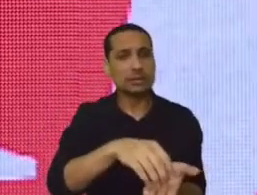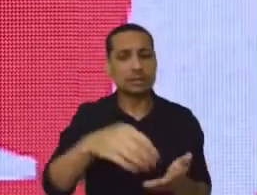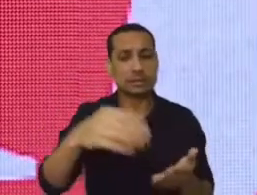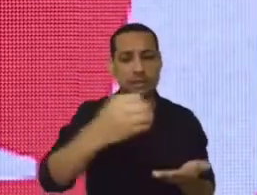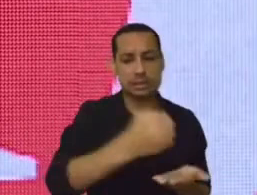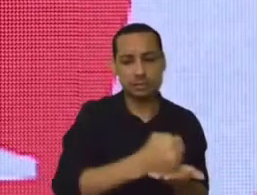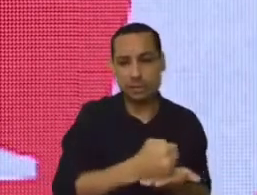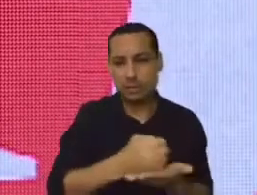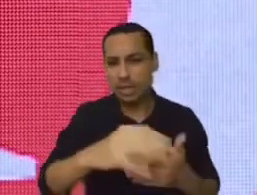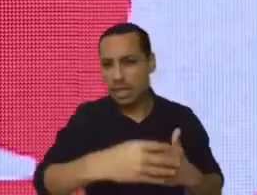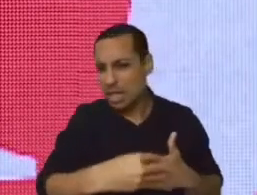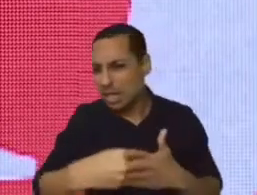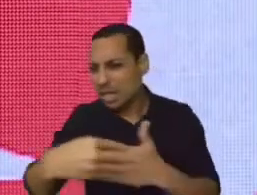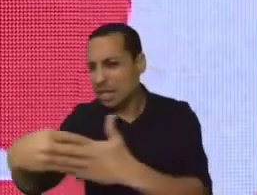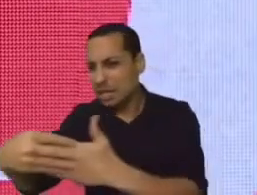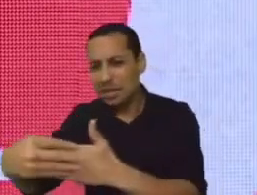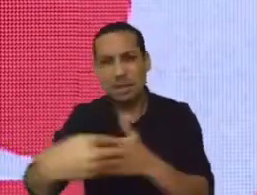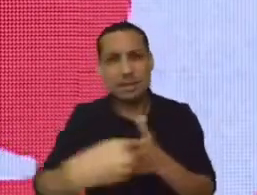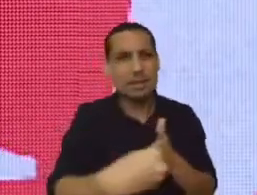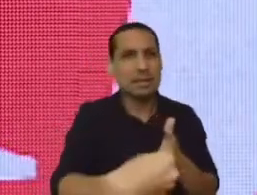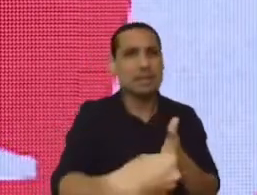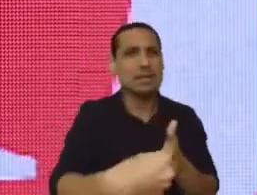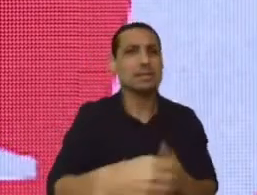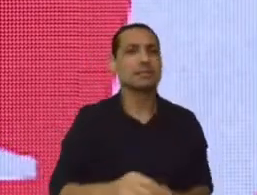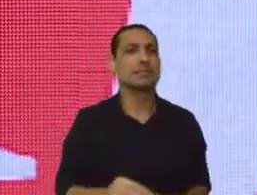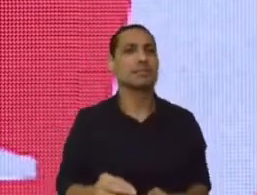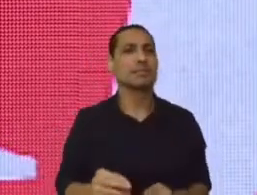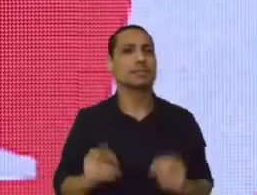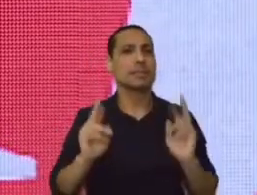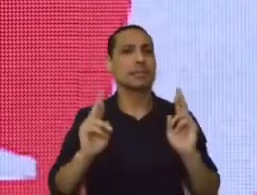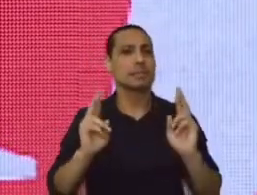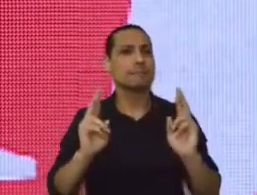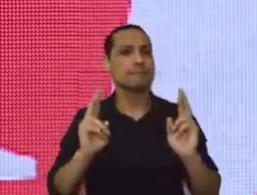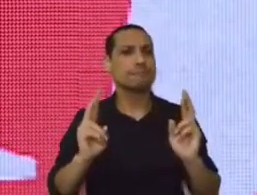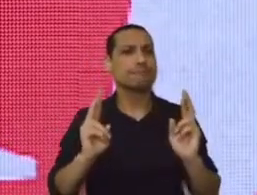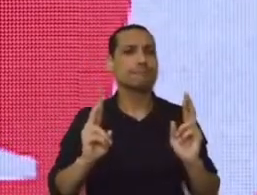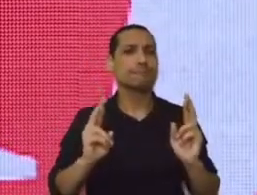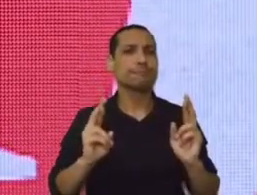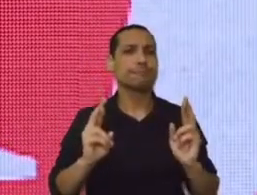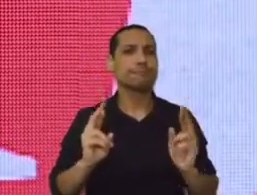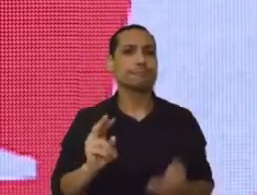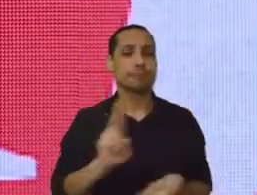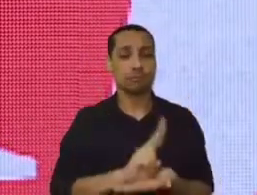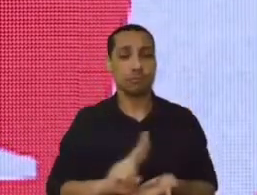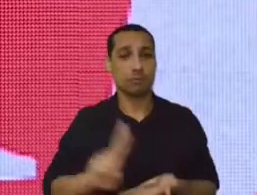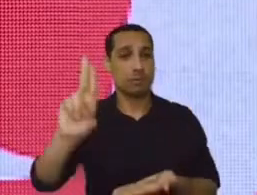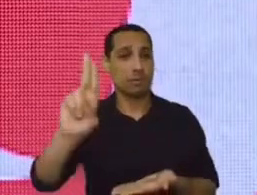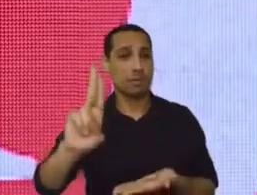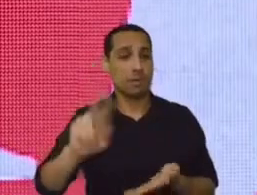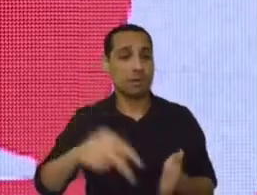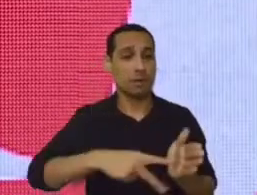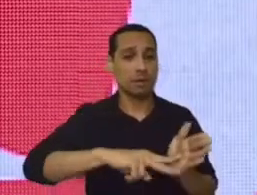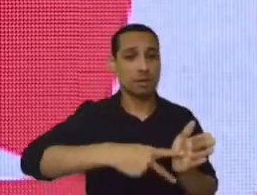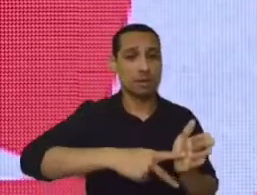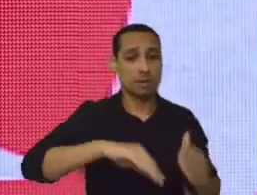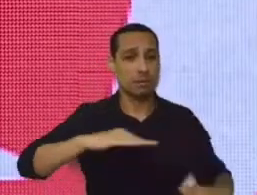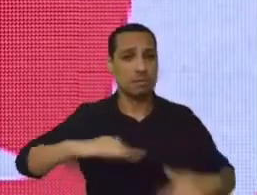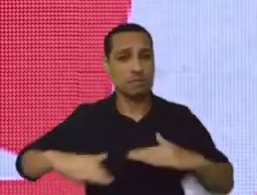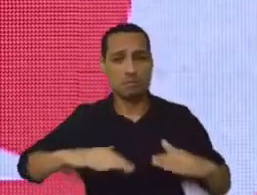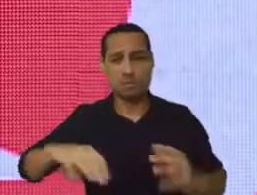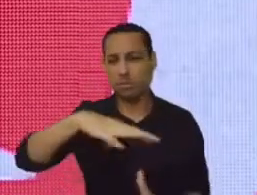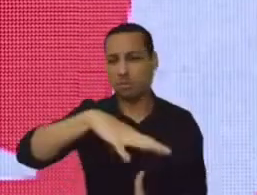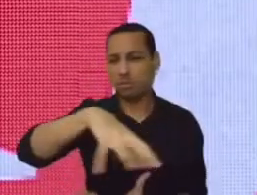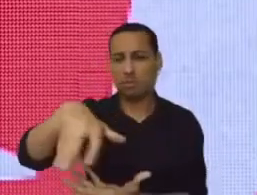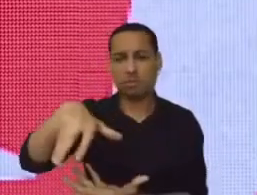muito da CUT. As universidades, o conjunto do movimento sindical brasileiro, o movimento sindical internacional. Então, na